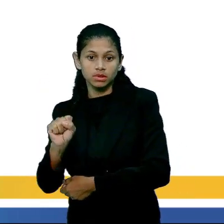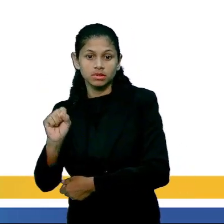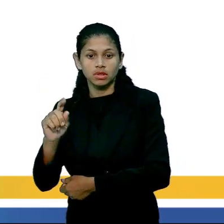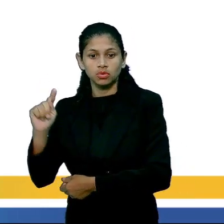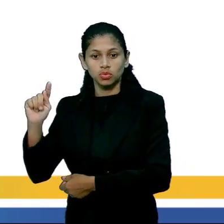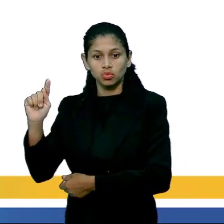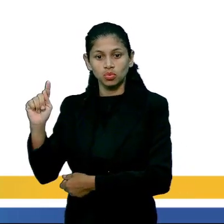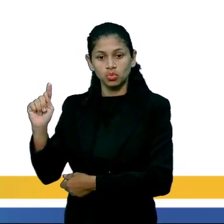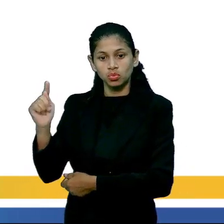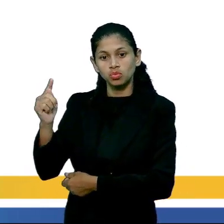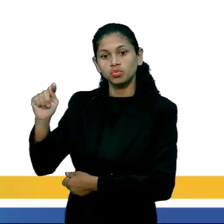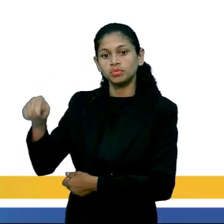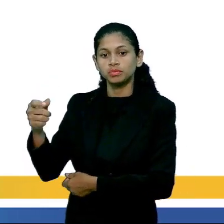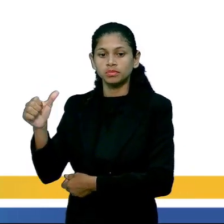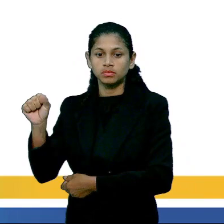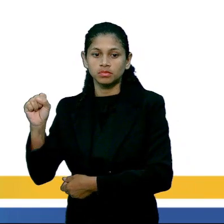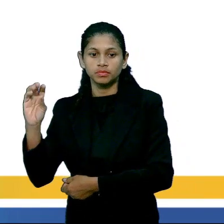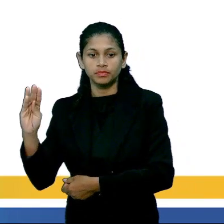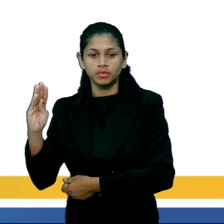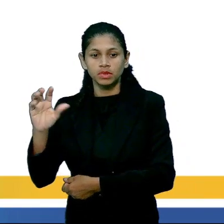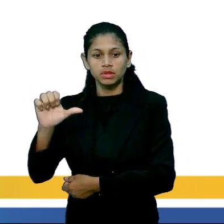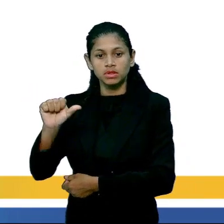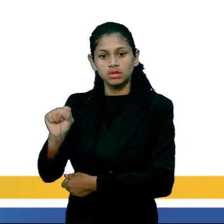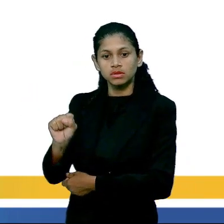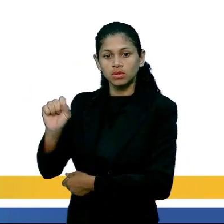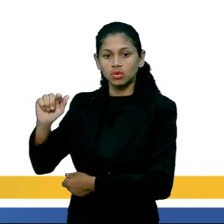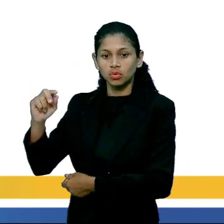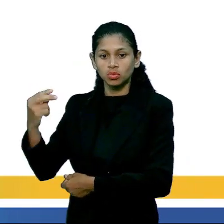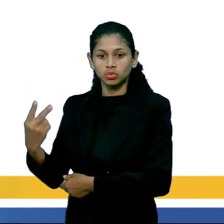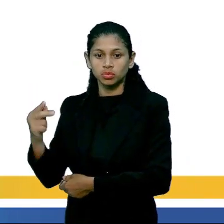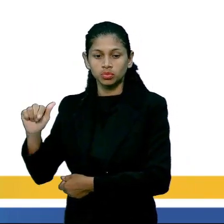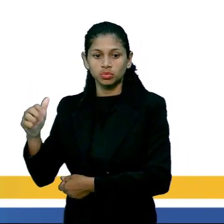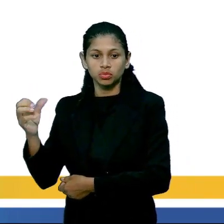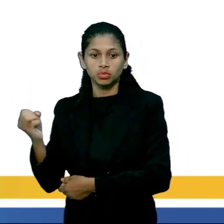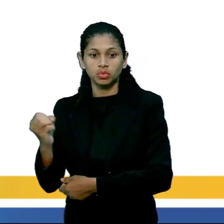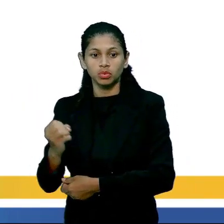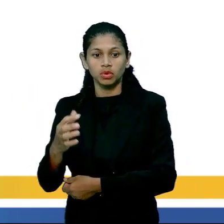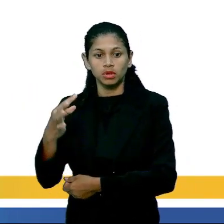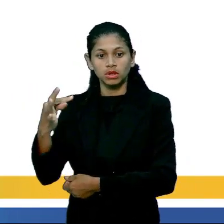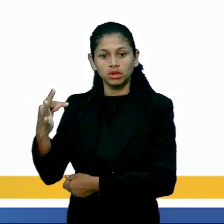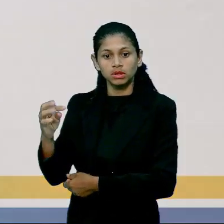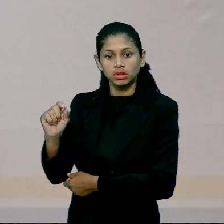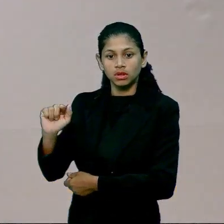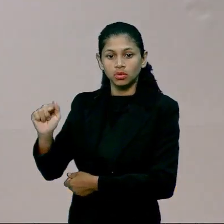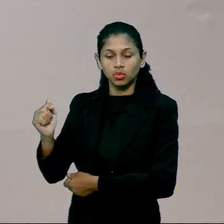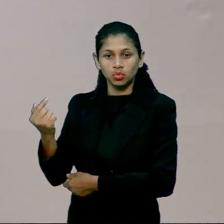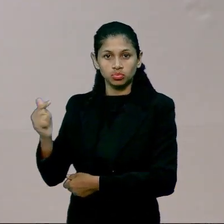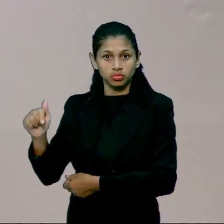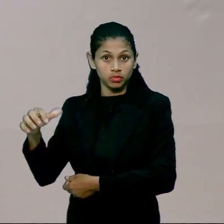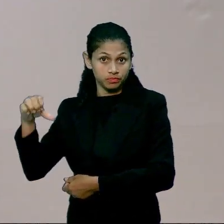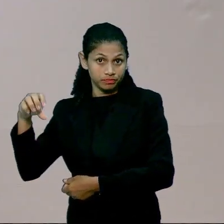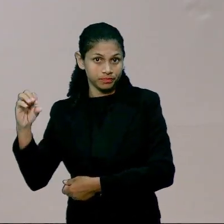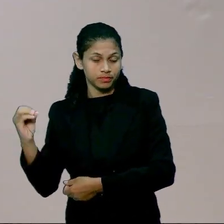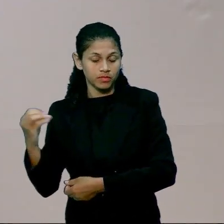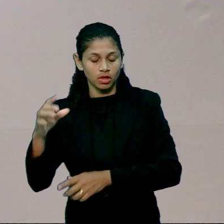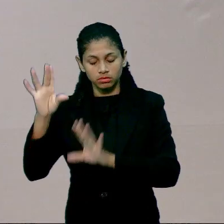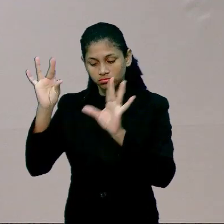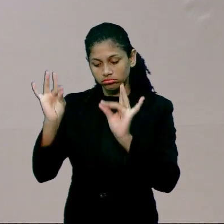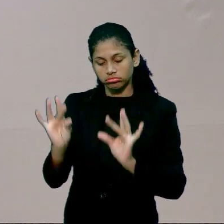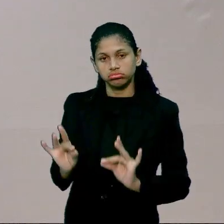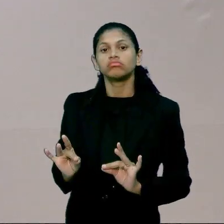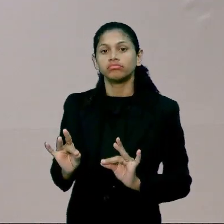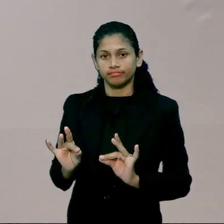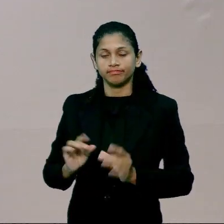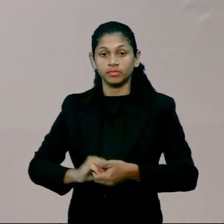2,3 Thiago 1,94 e Wallace 1,98 Então nesse caso aqui nós